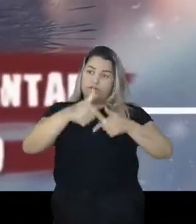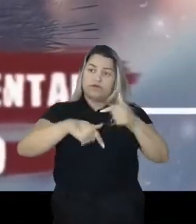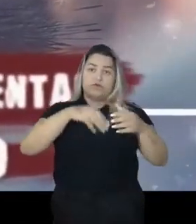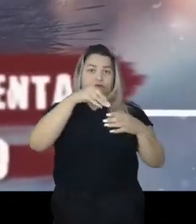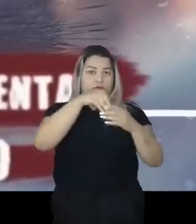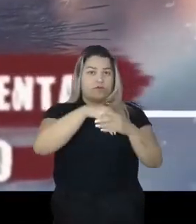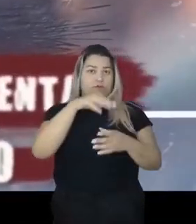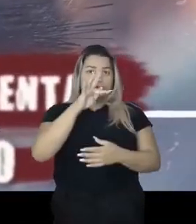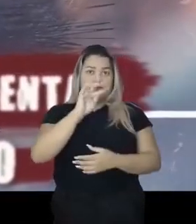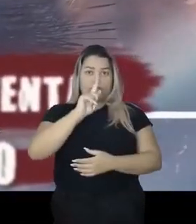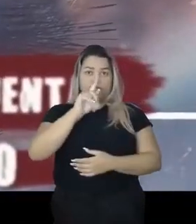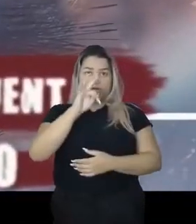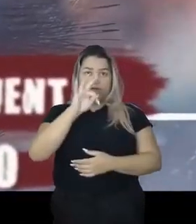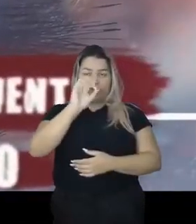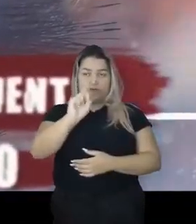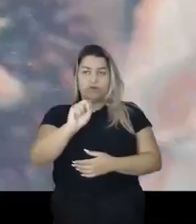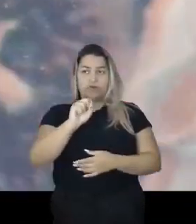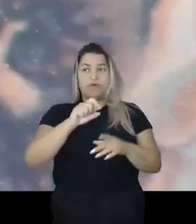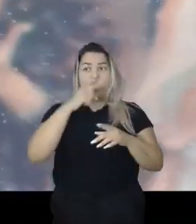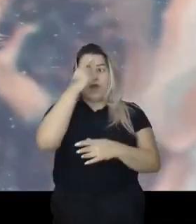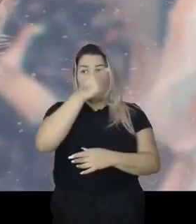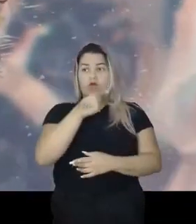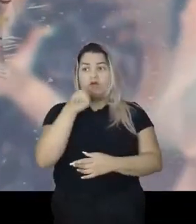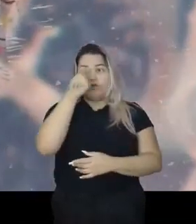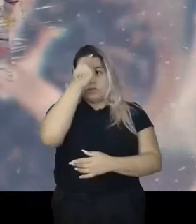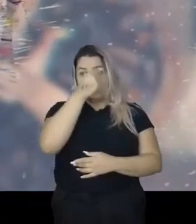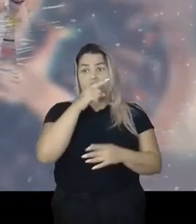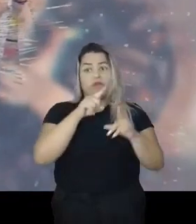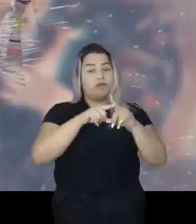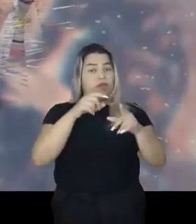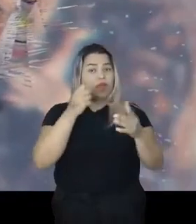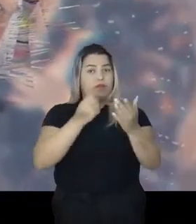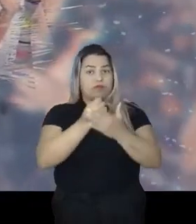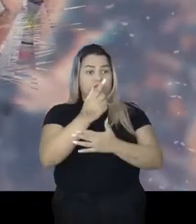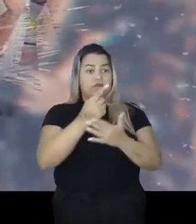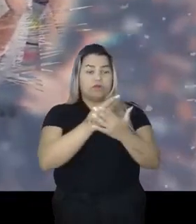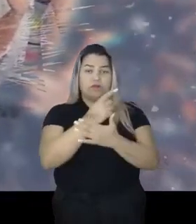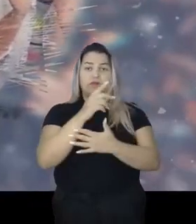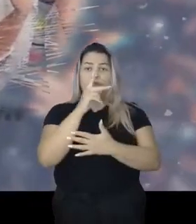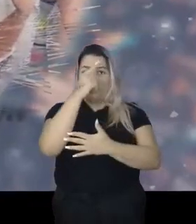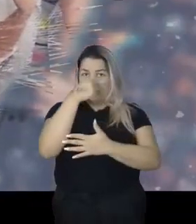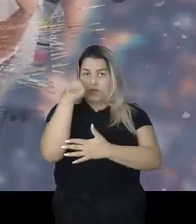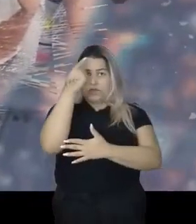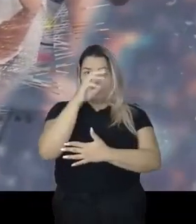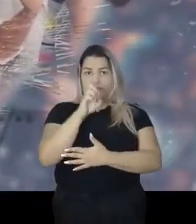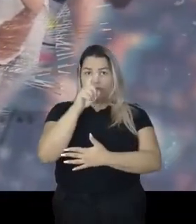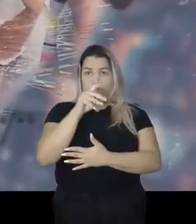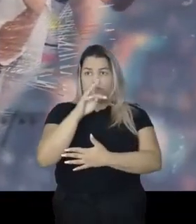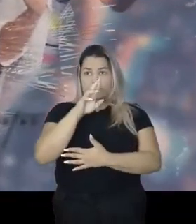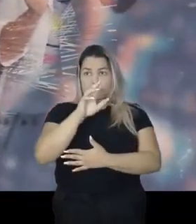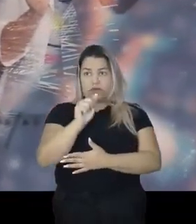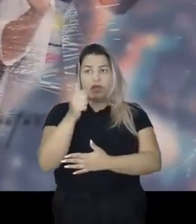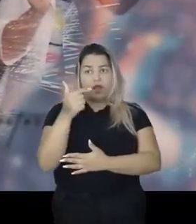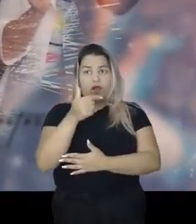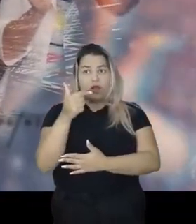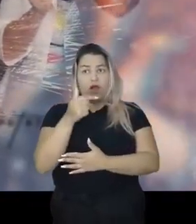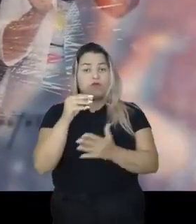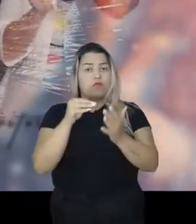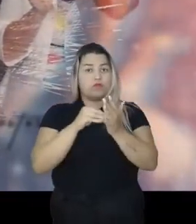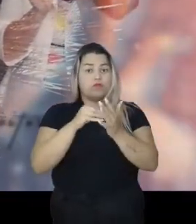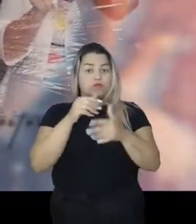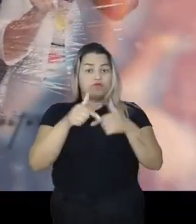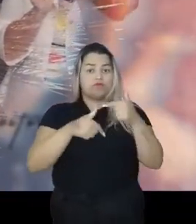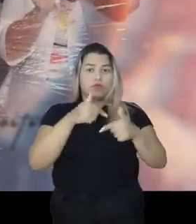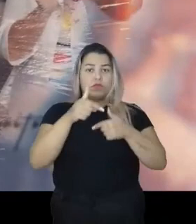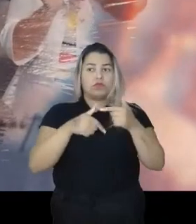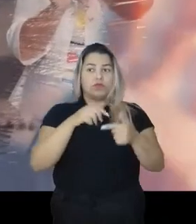como FGTS, jornada de trabalho fixada, pagamento de horas extras, seguro-desemprego, adicional noturno e